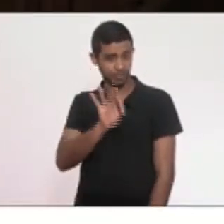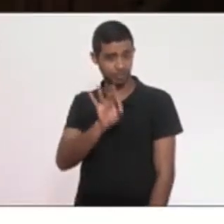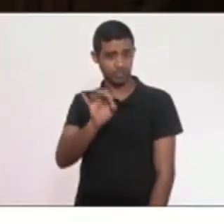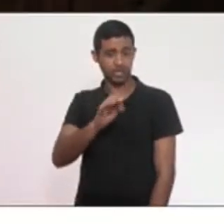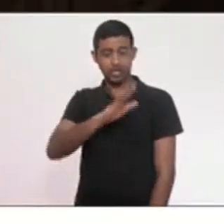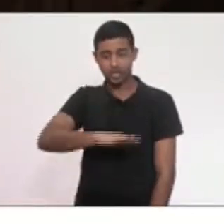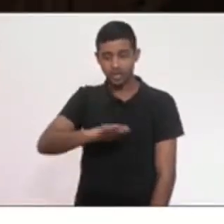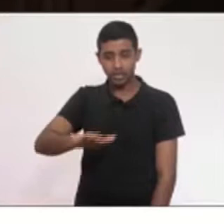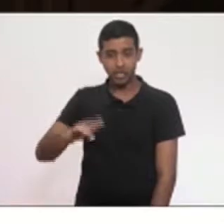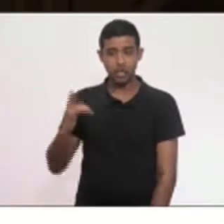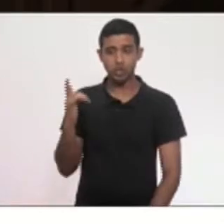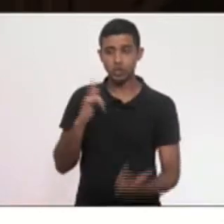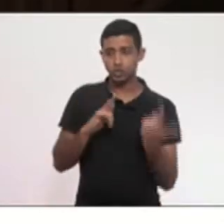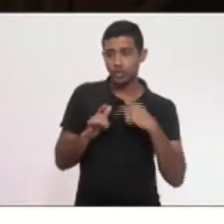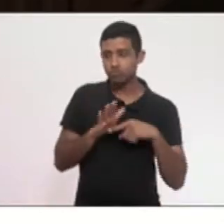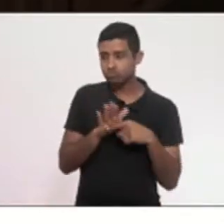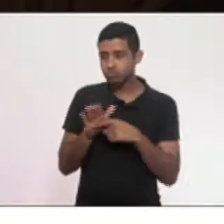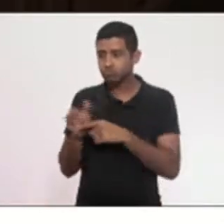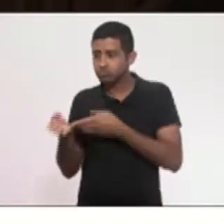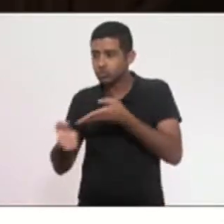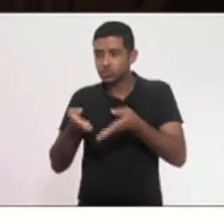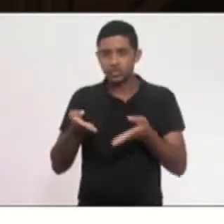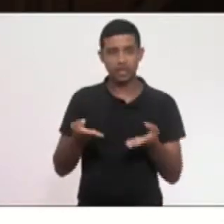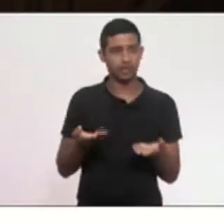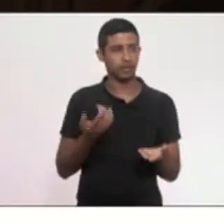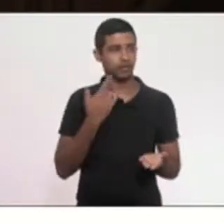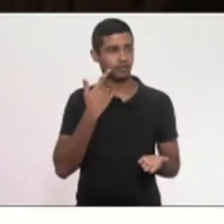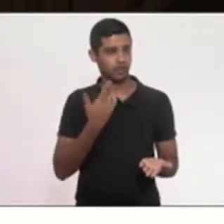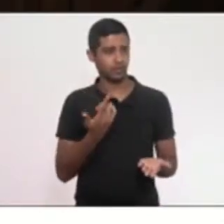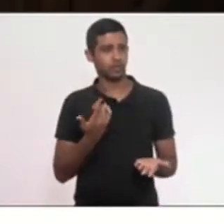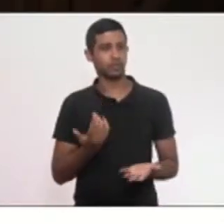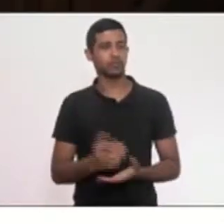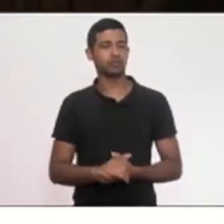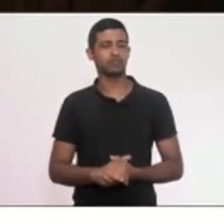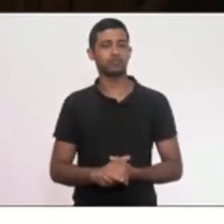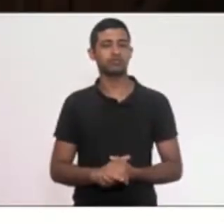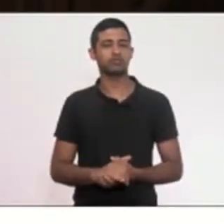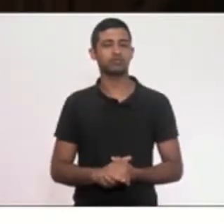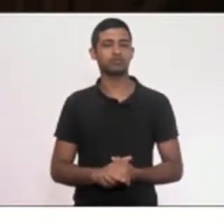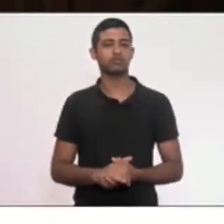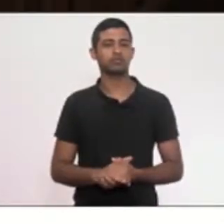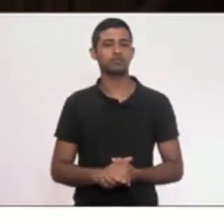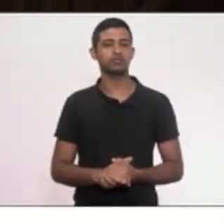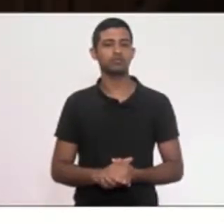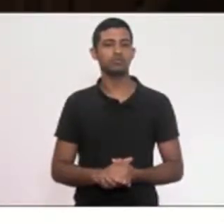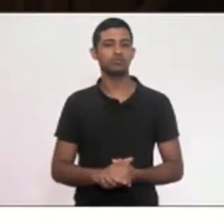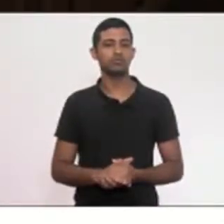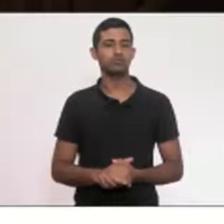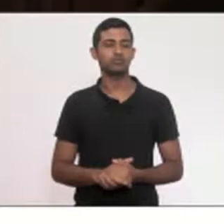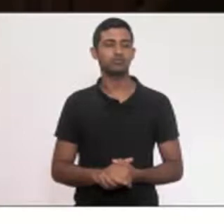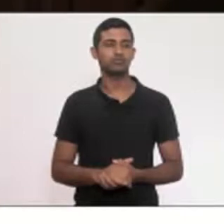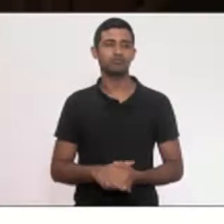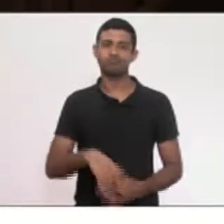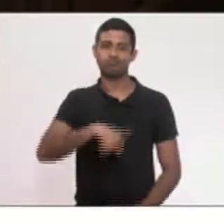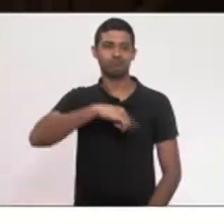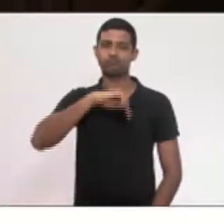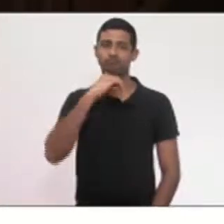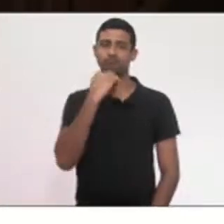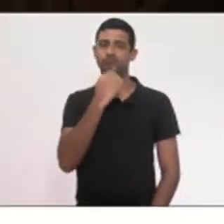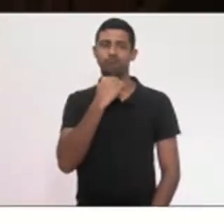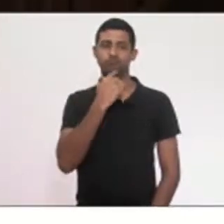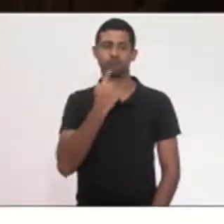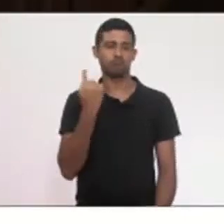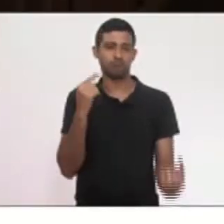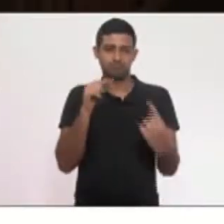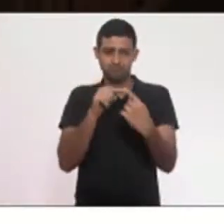na primeira etapa da educação infantil, que é a etapa da creche. Pois bem, nós estamos ainda longe do cumprimento